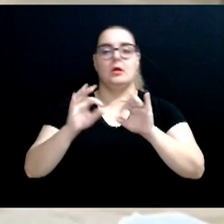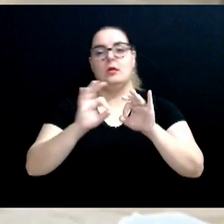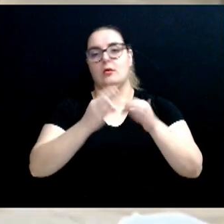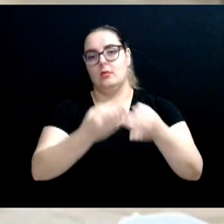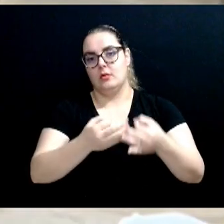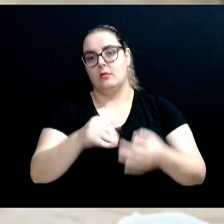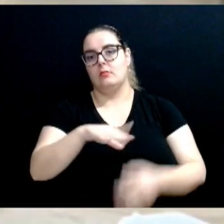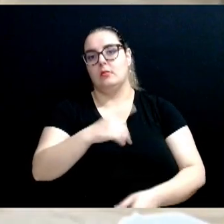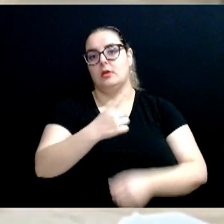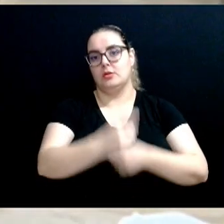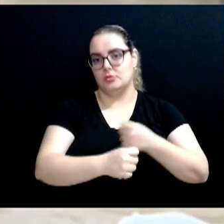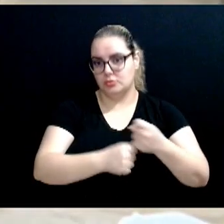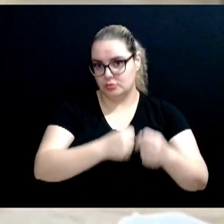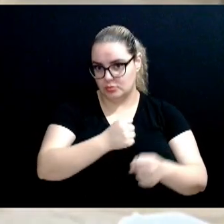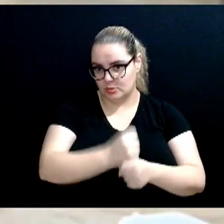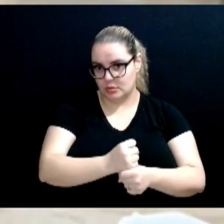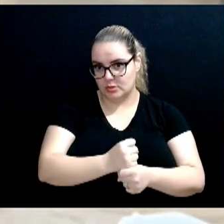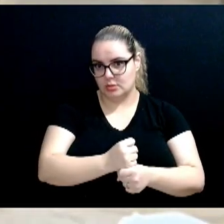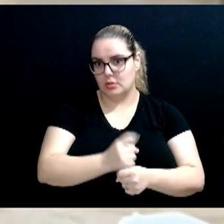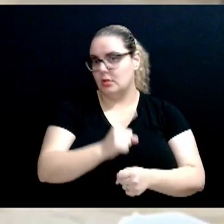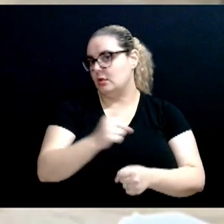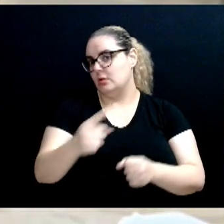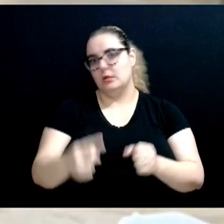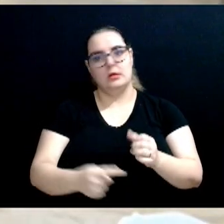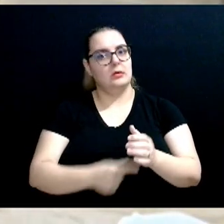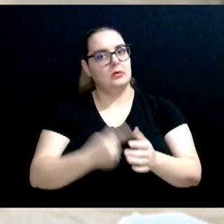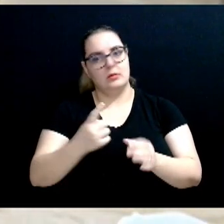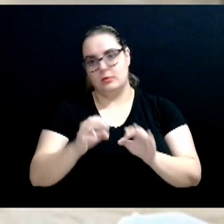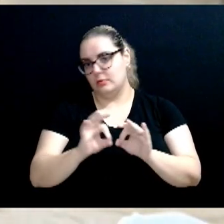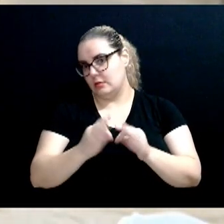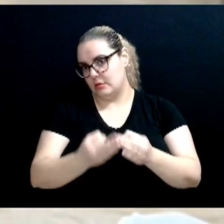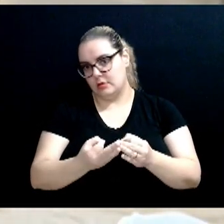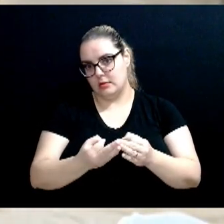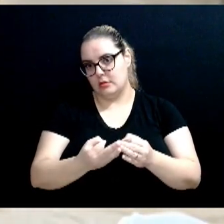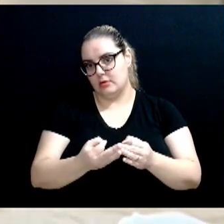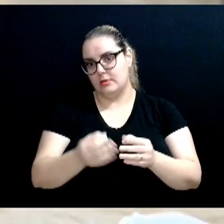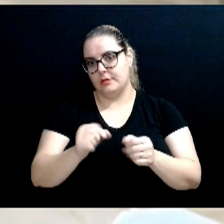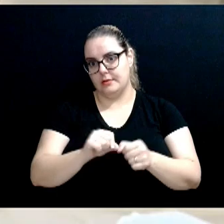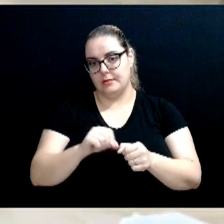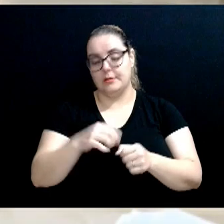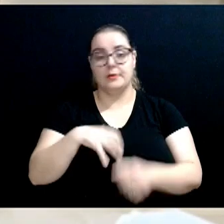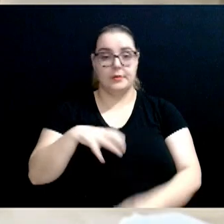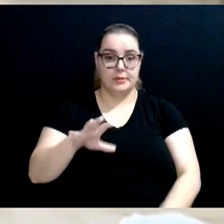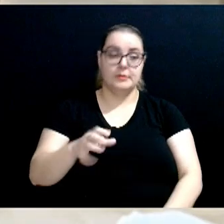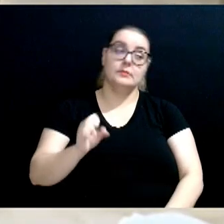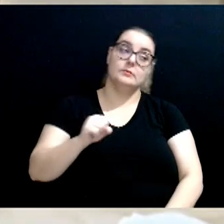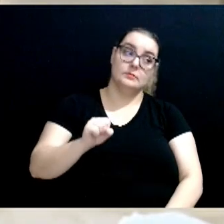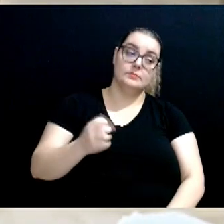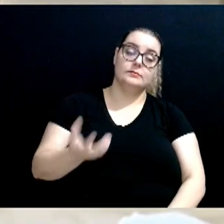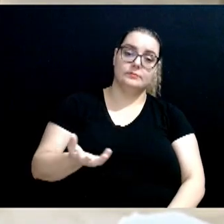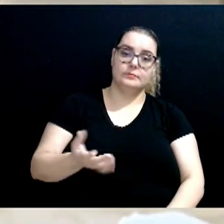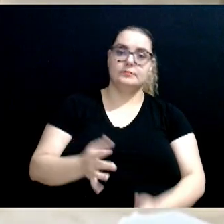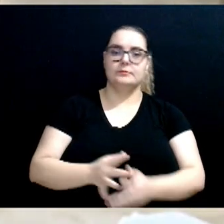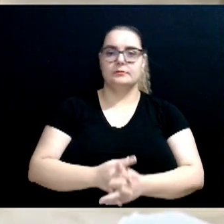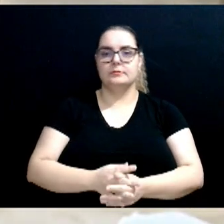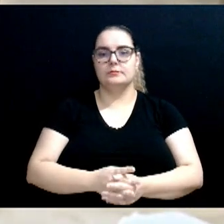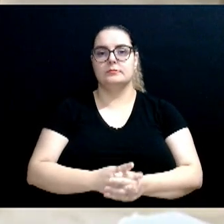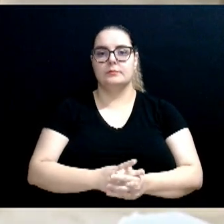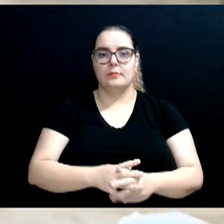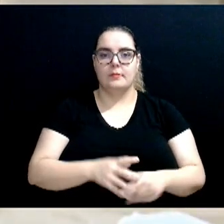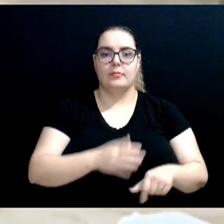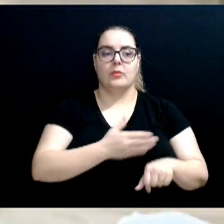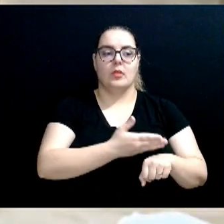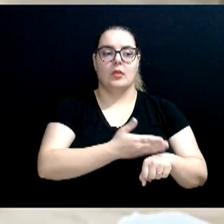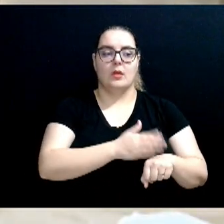ano, não foi a primeira família com quem ela fez isso, né? Então, ela veio treinando e aprimorando a